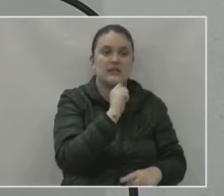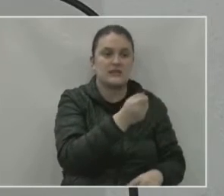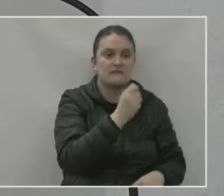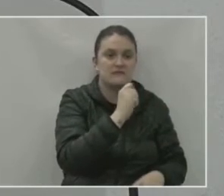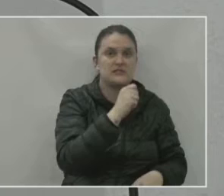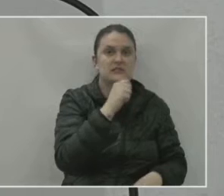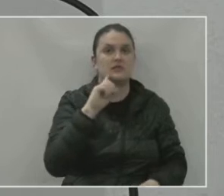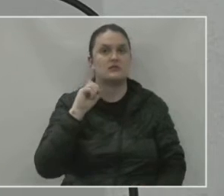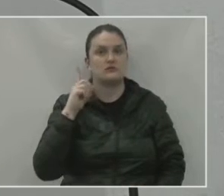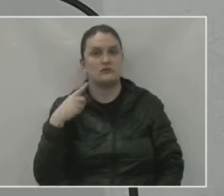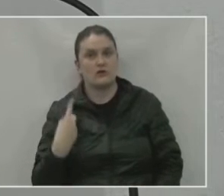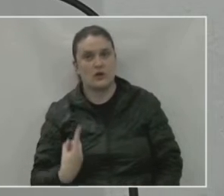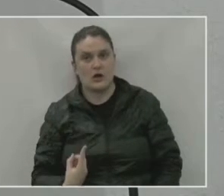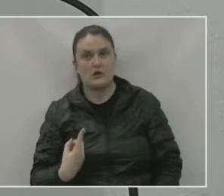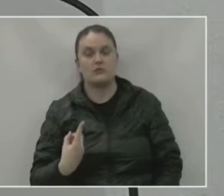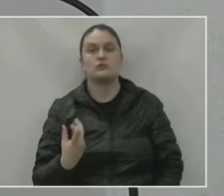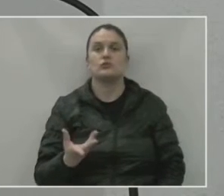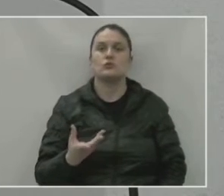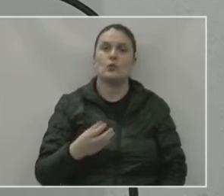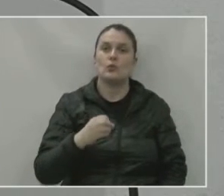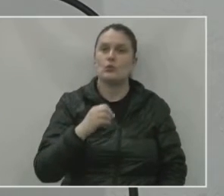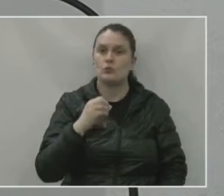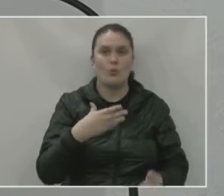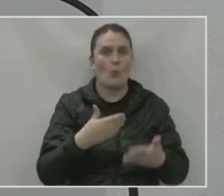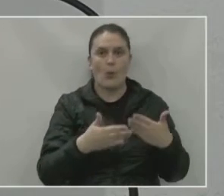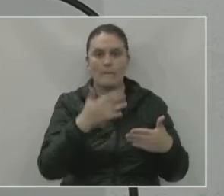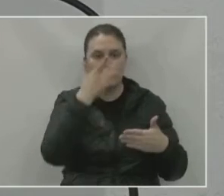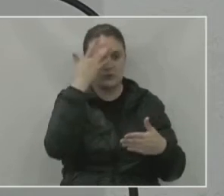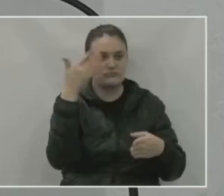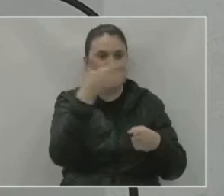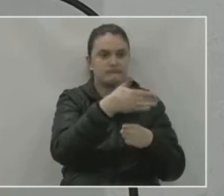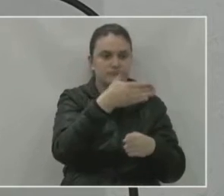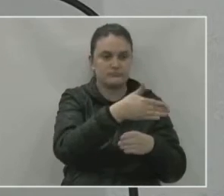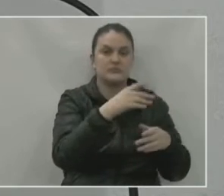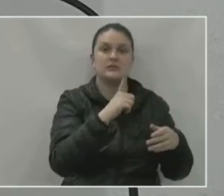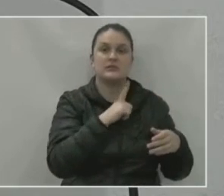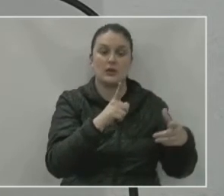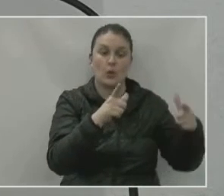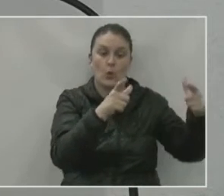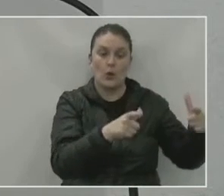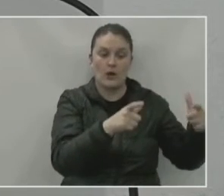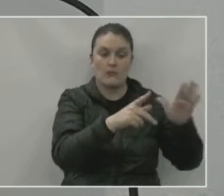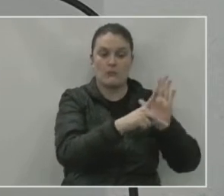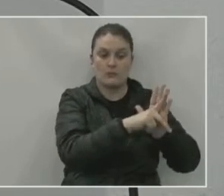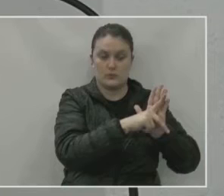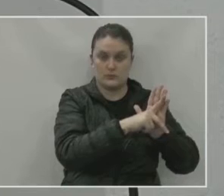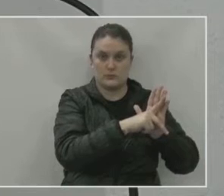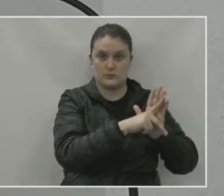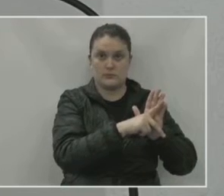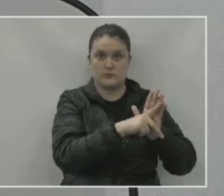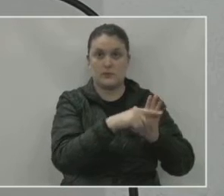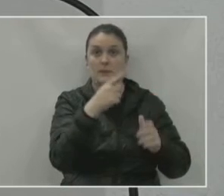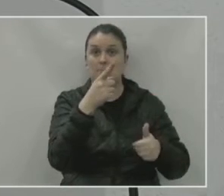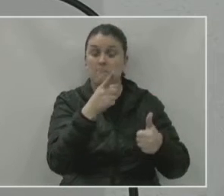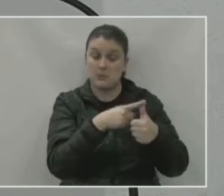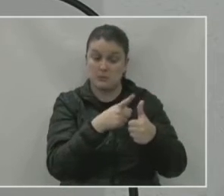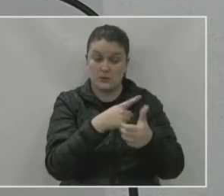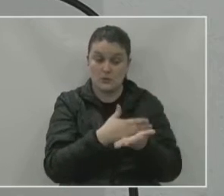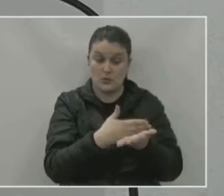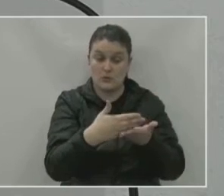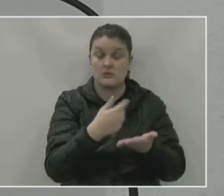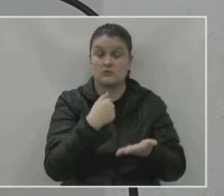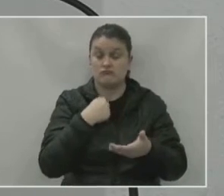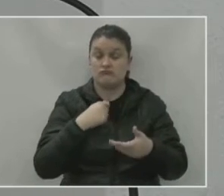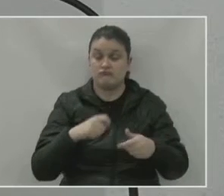com um advogado ou defensor dativo, que seja. Então terá um local. Então o primeiro pontapé eu